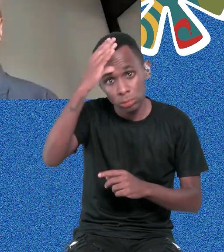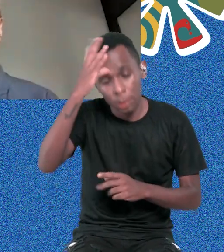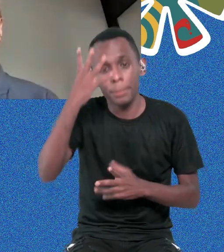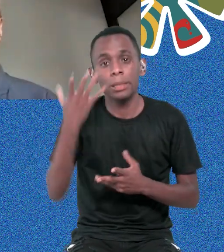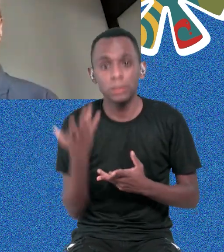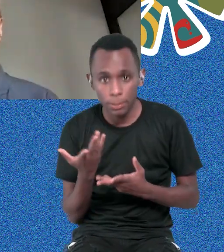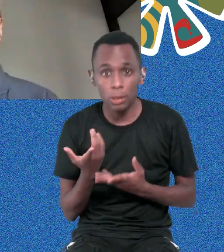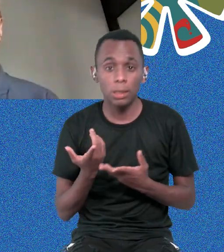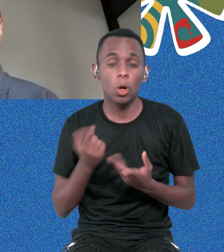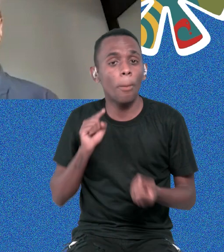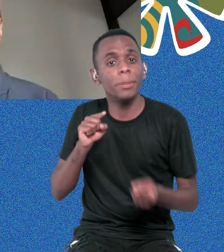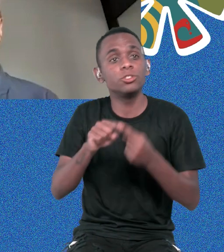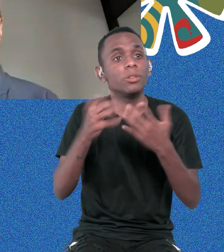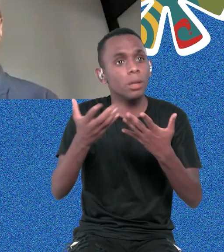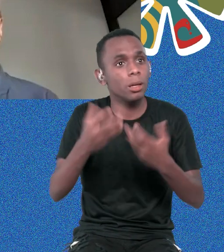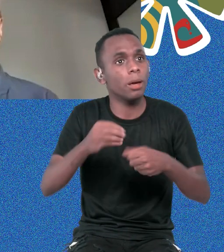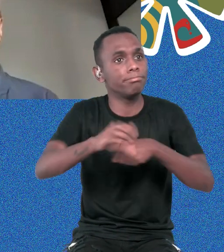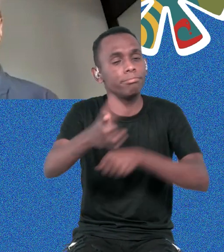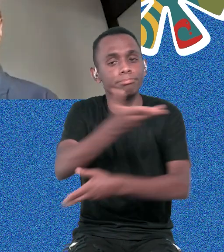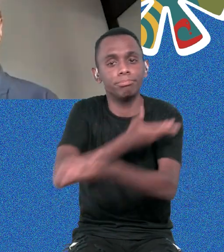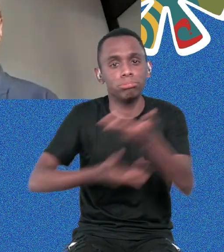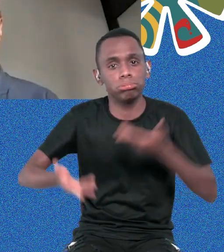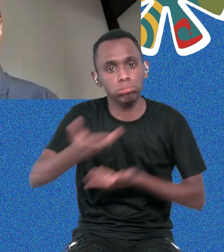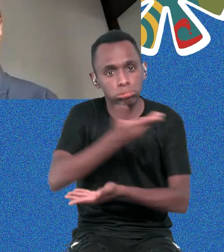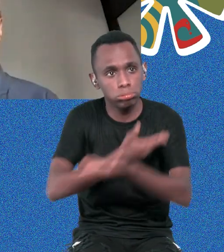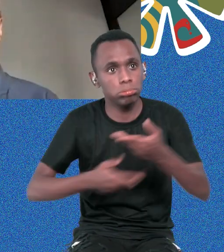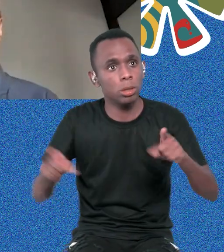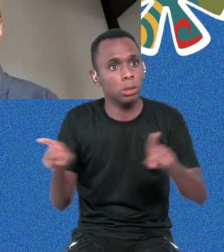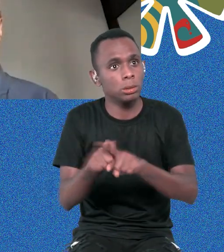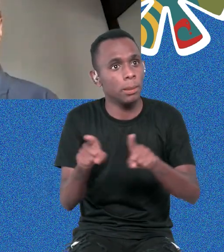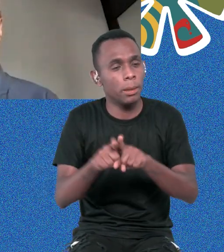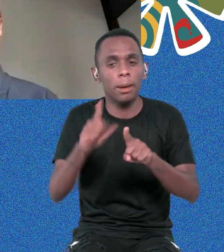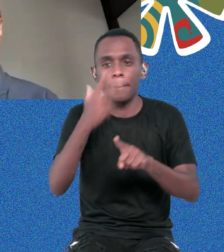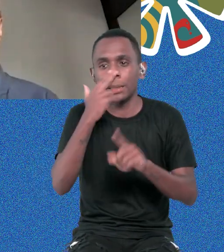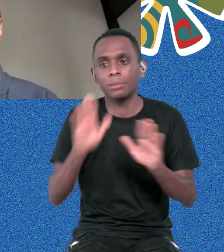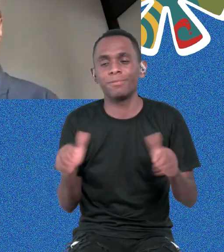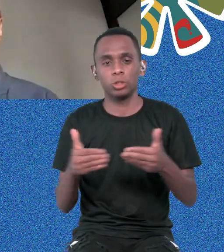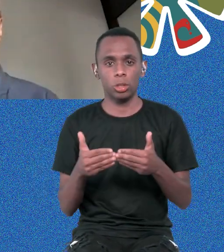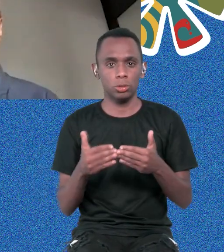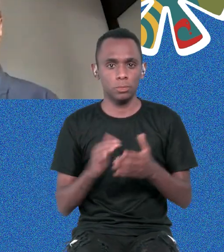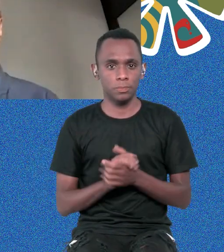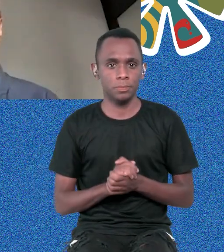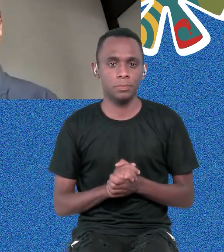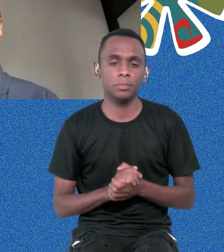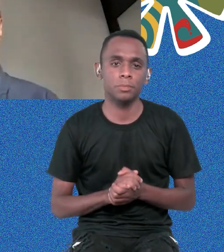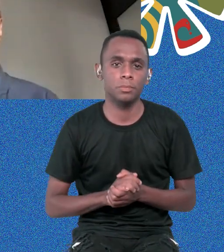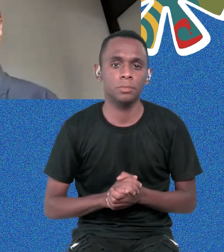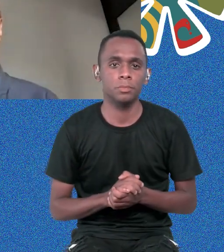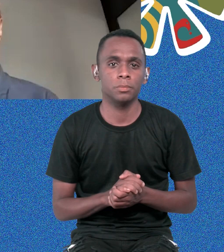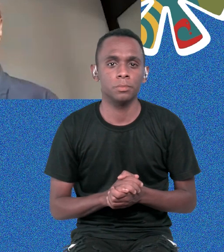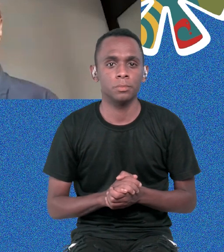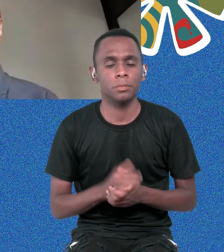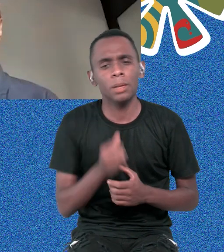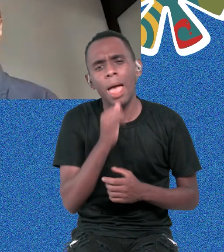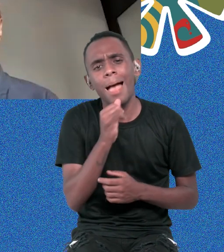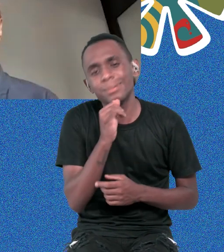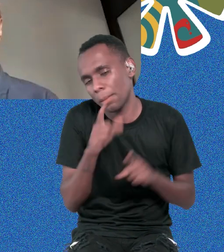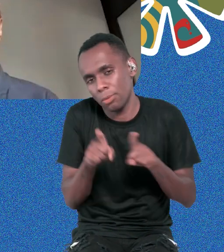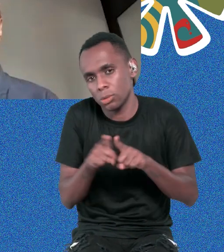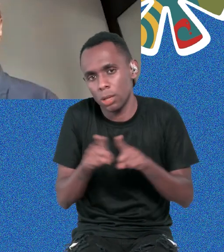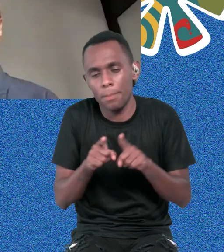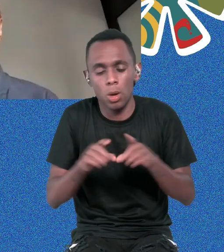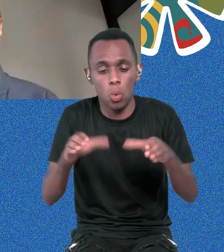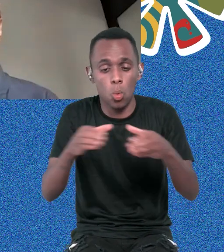conhecimento que se pretende também transmitir ali, que também é fechado, né? Quando você pega, por